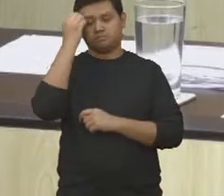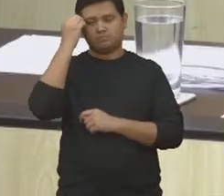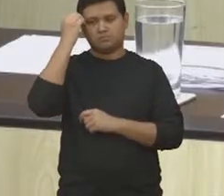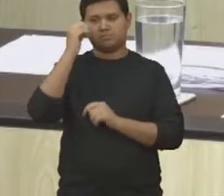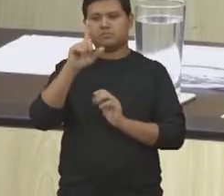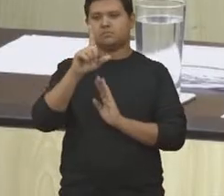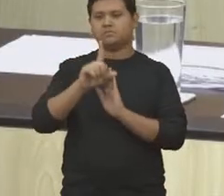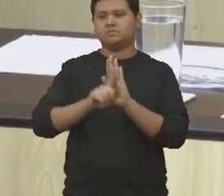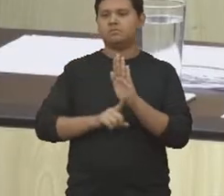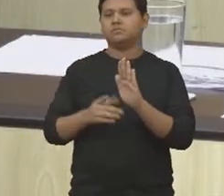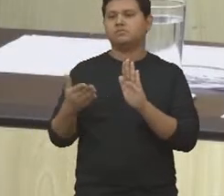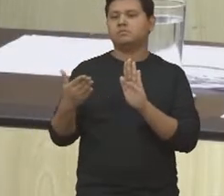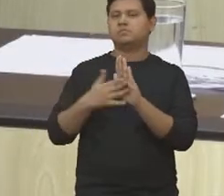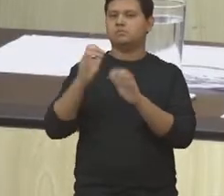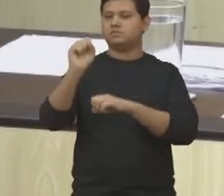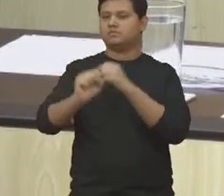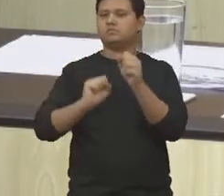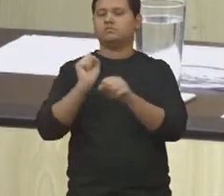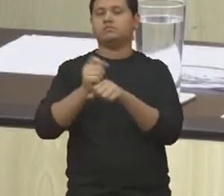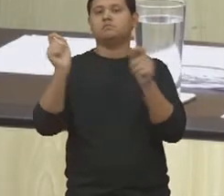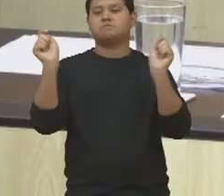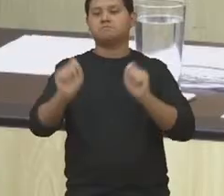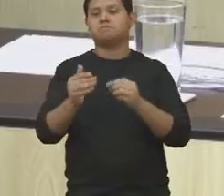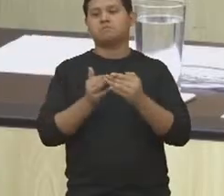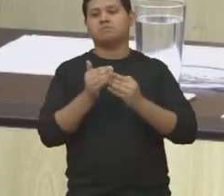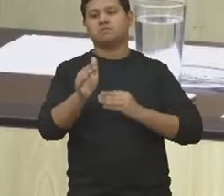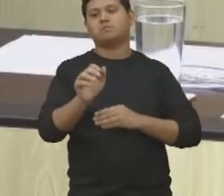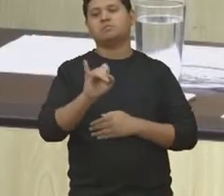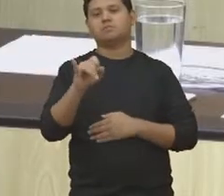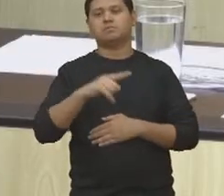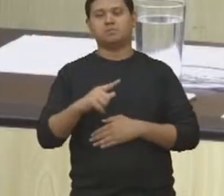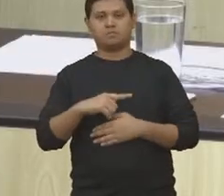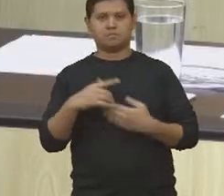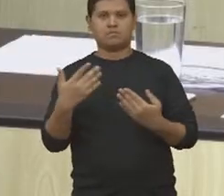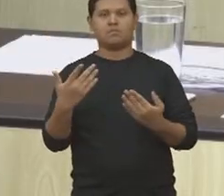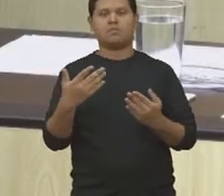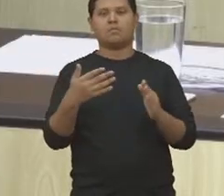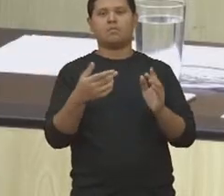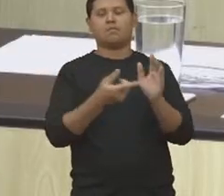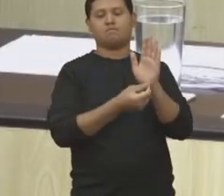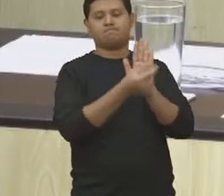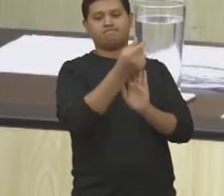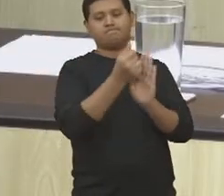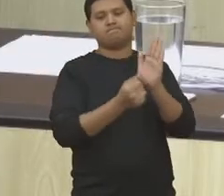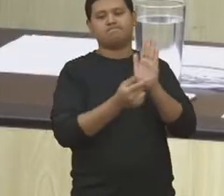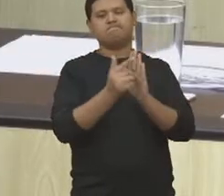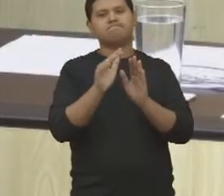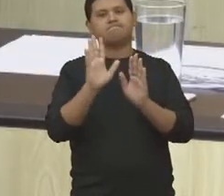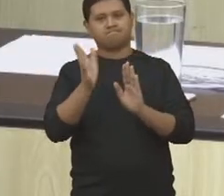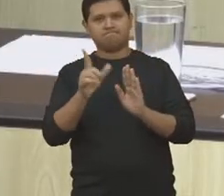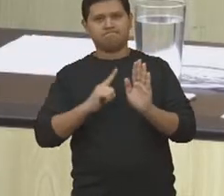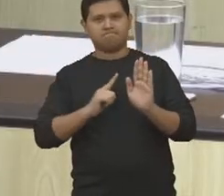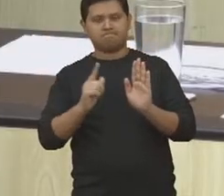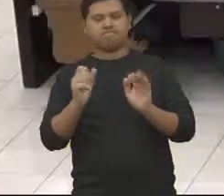lei do ano que vem, para que essa obra possa estar continuando, você tem um orçamento previsto também para essa obra em